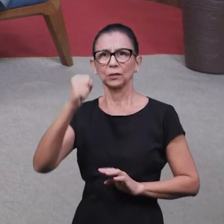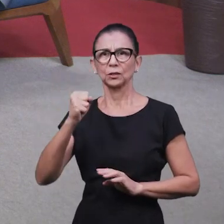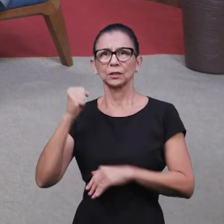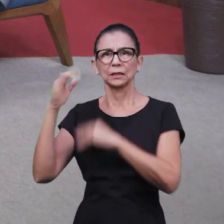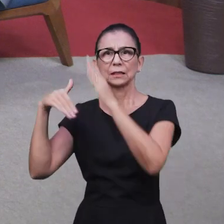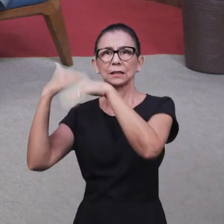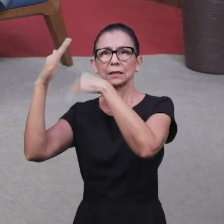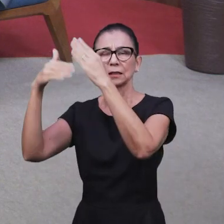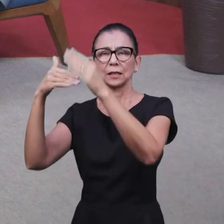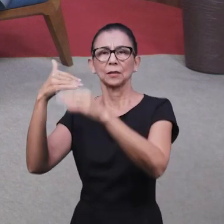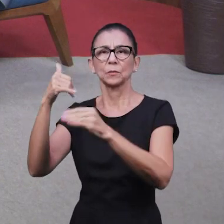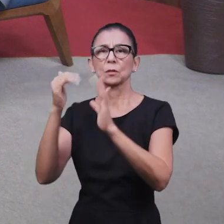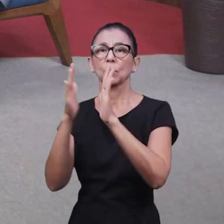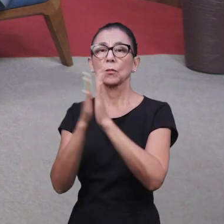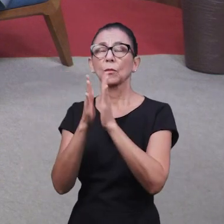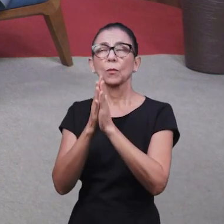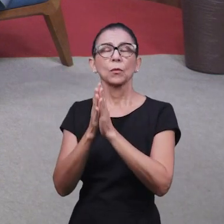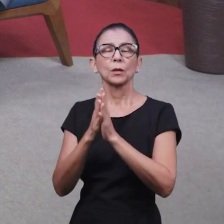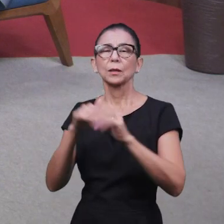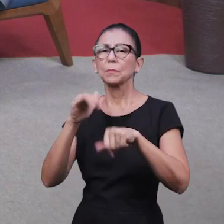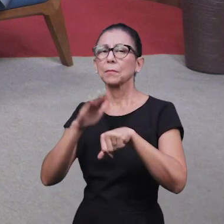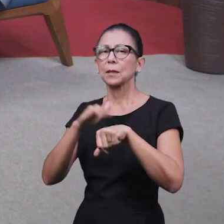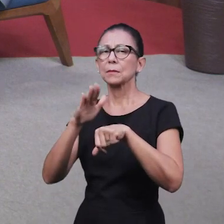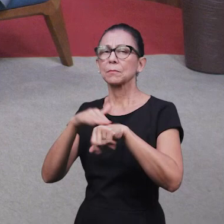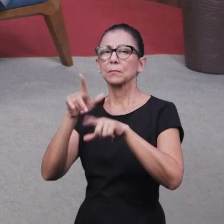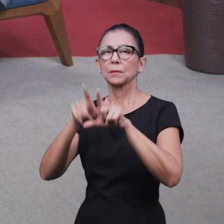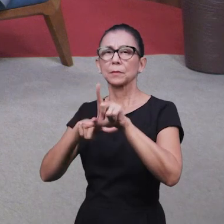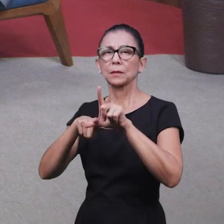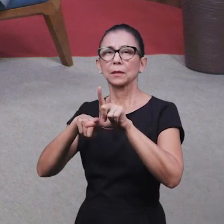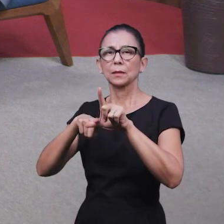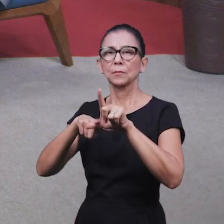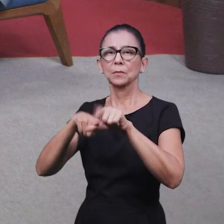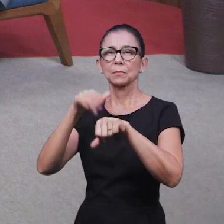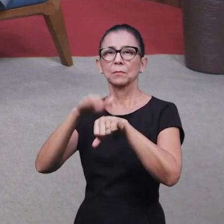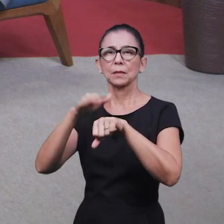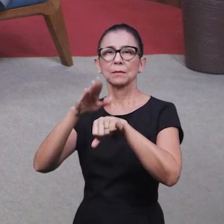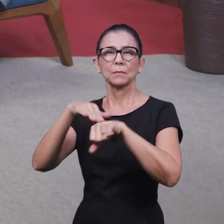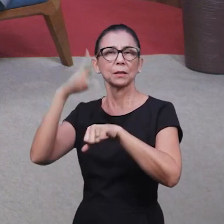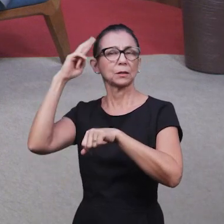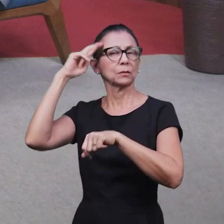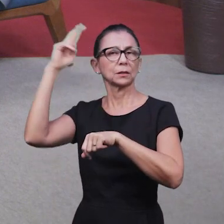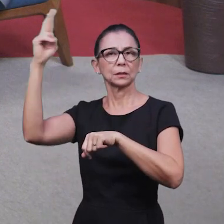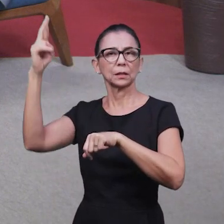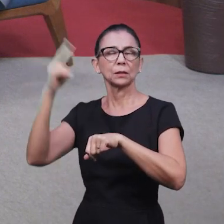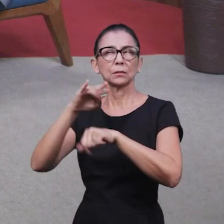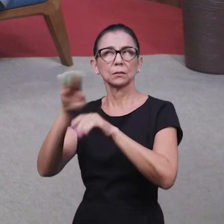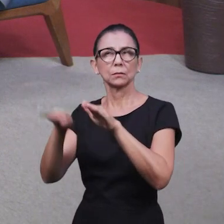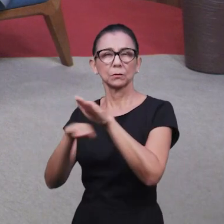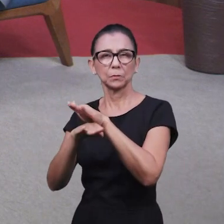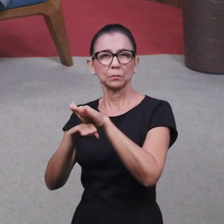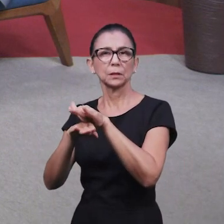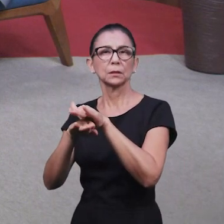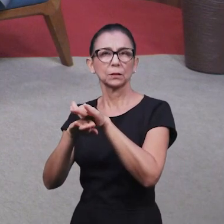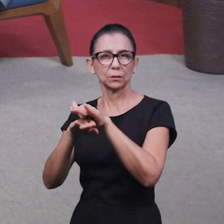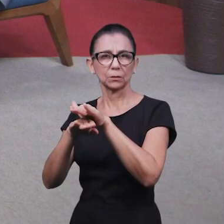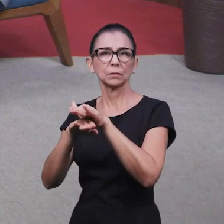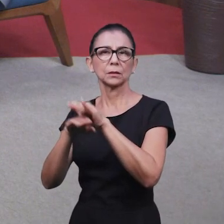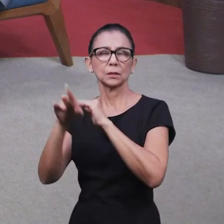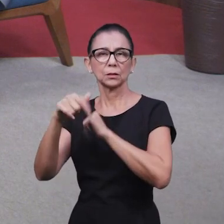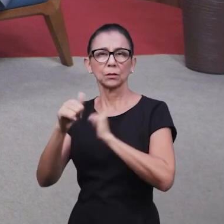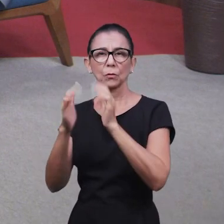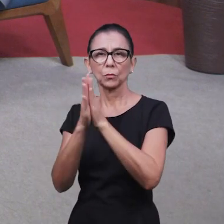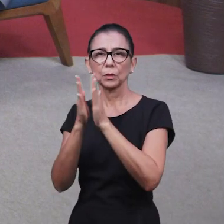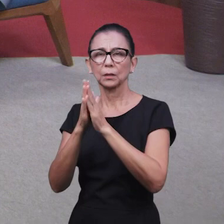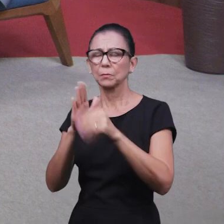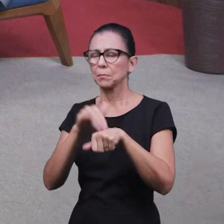nós buscamos mais ao Senhor, porque nós passamos a ser mais dependentes do Senhor, porque nós passamos a ser mais submissos ao Senhor e